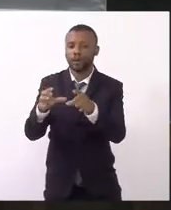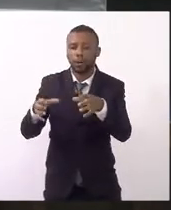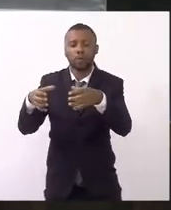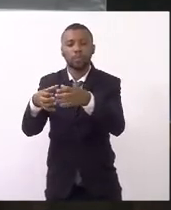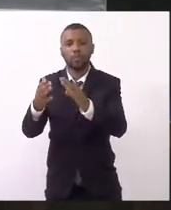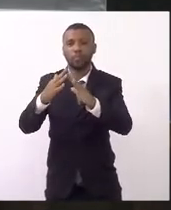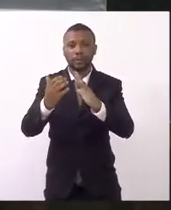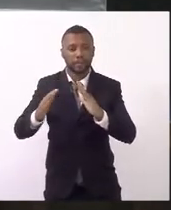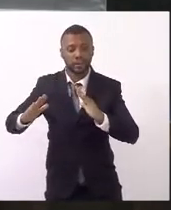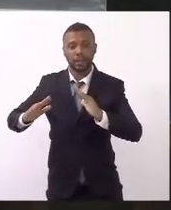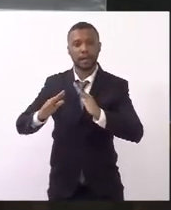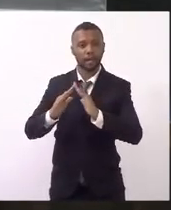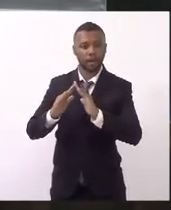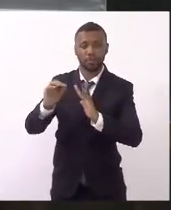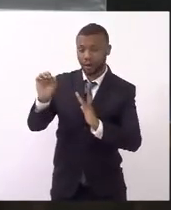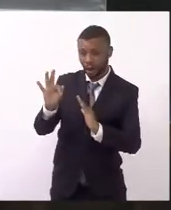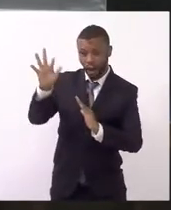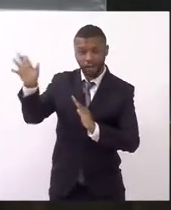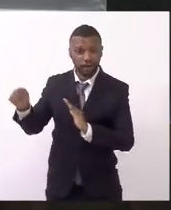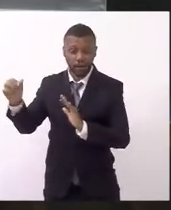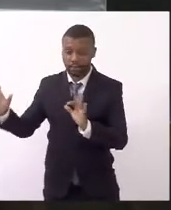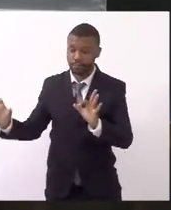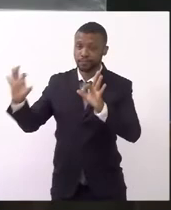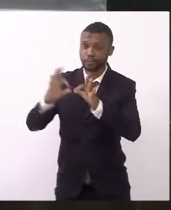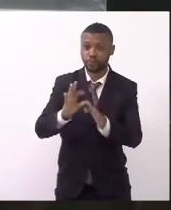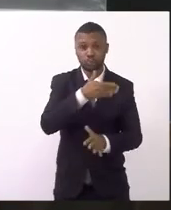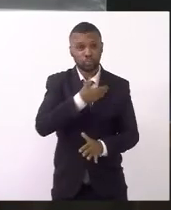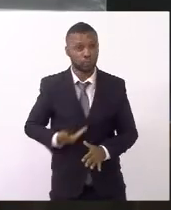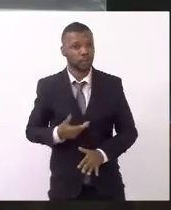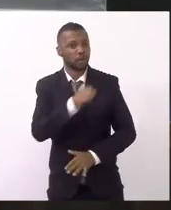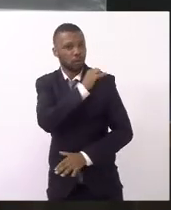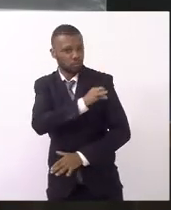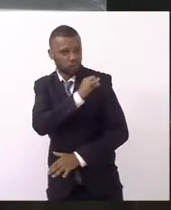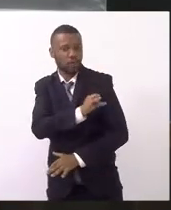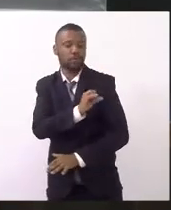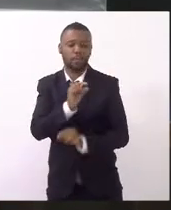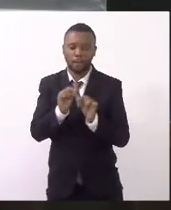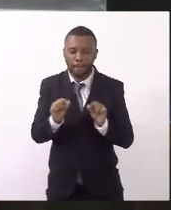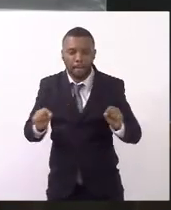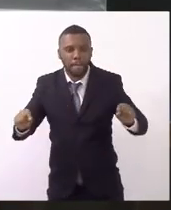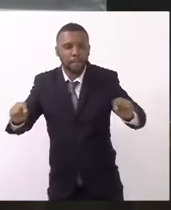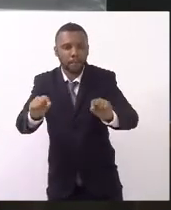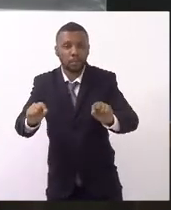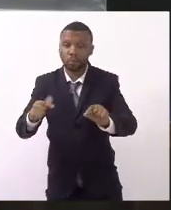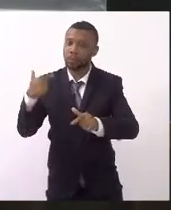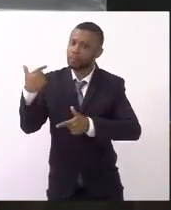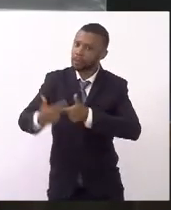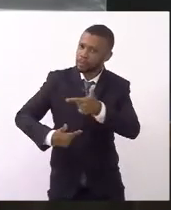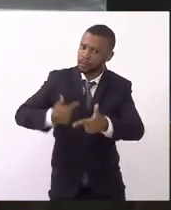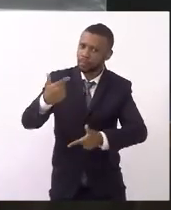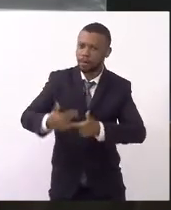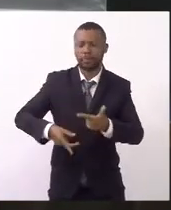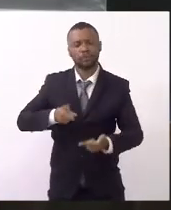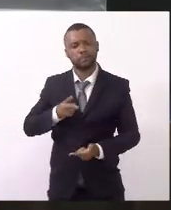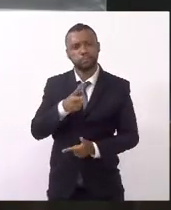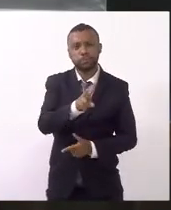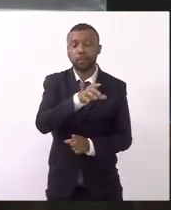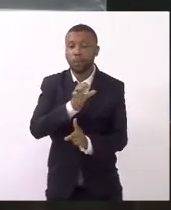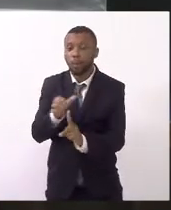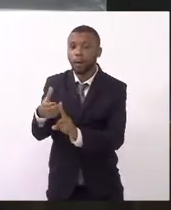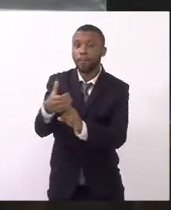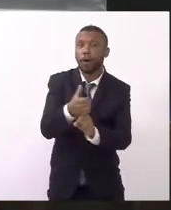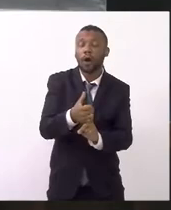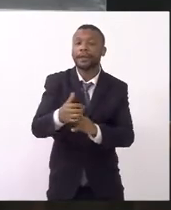terreiros de religiões de matriz africana no âmbito do Estado do Rio de Janeiro o nosso trabalho tem sido constante no acolhimento